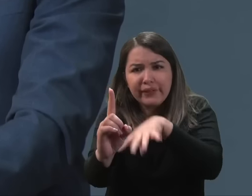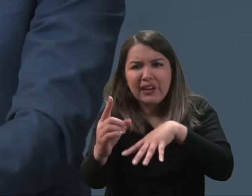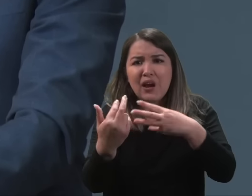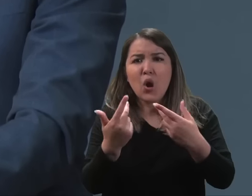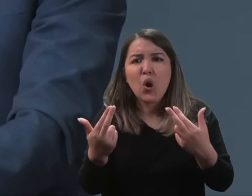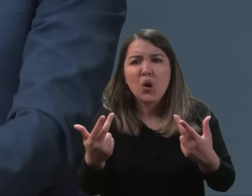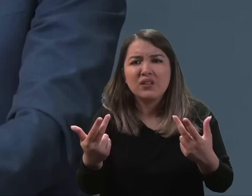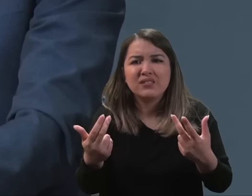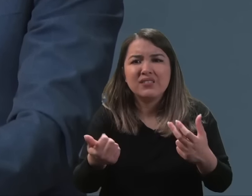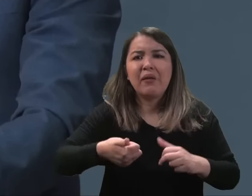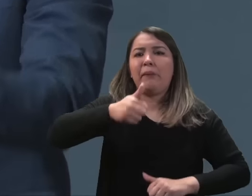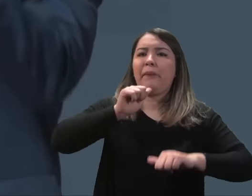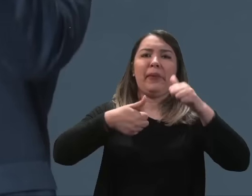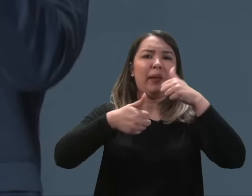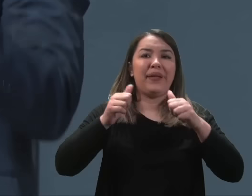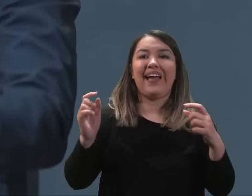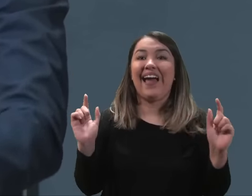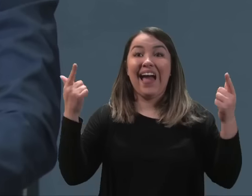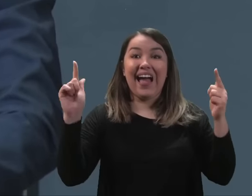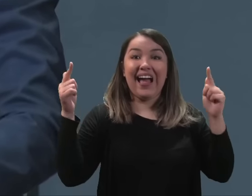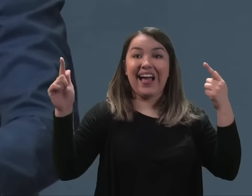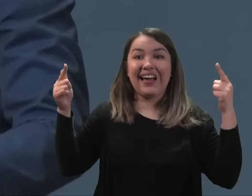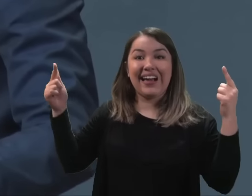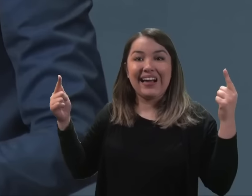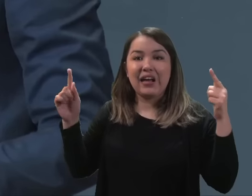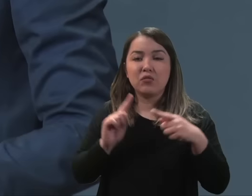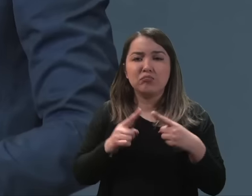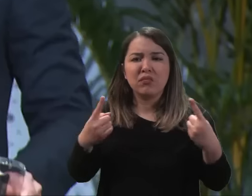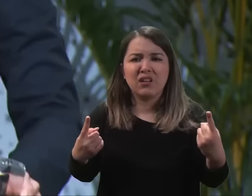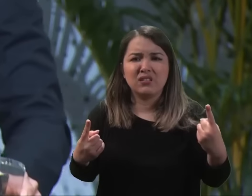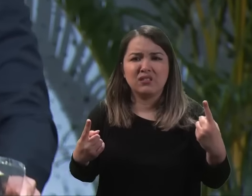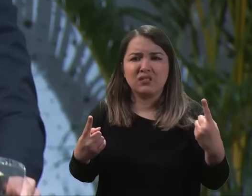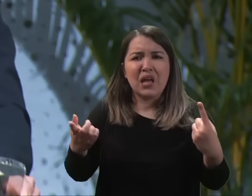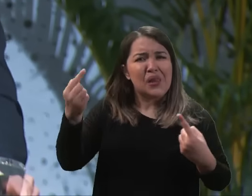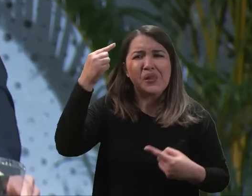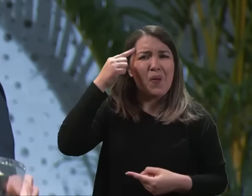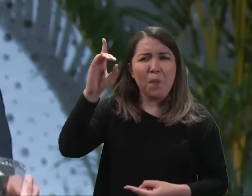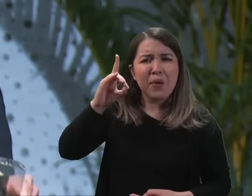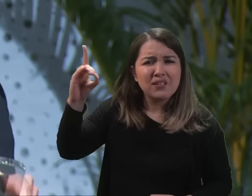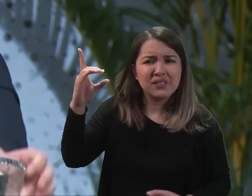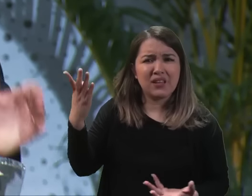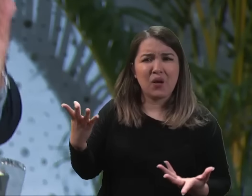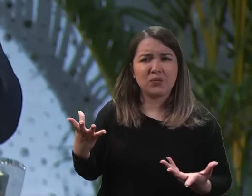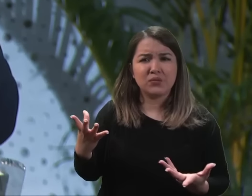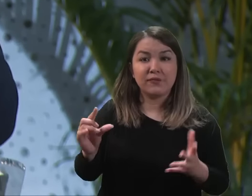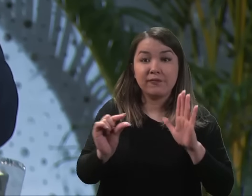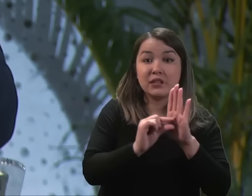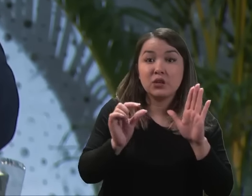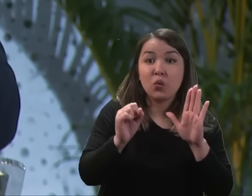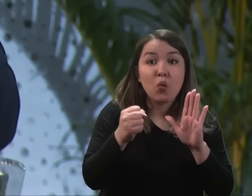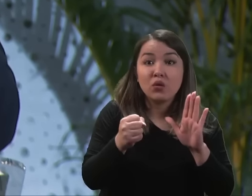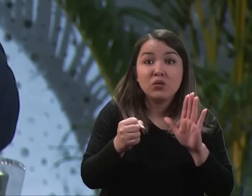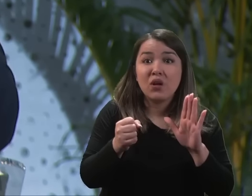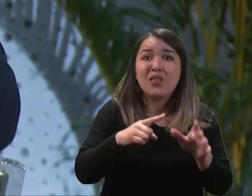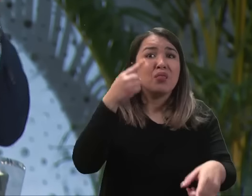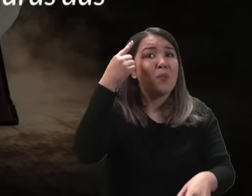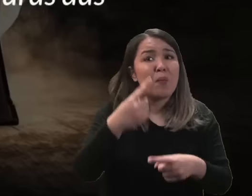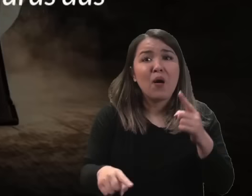comer beber divertir-se conforme quiseram versículo 8 e não pratiquemos